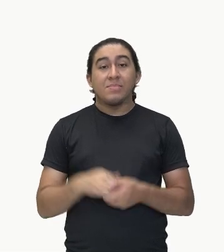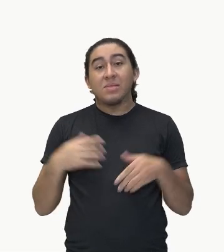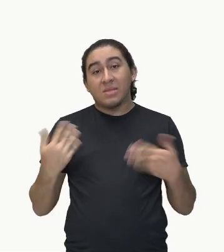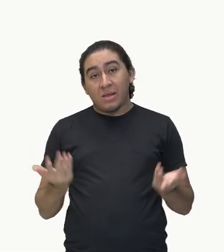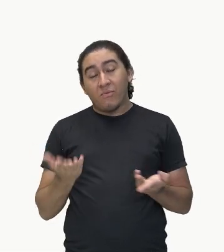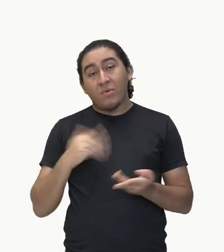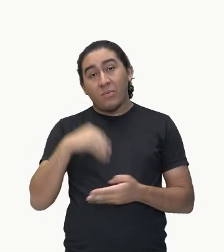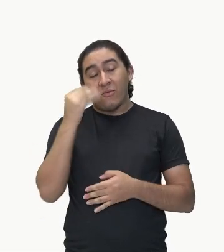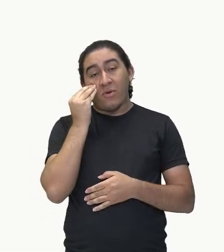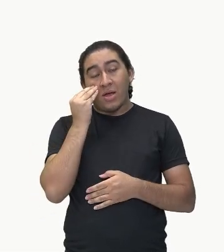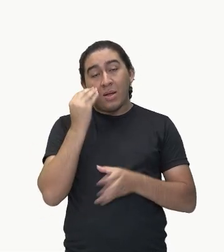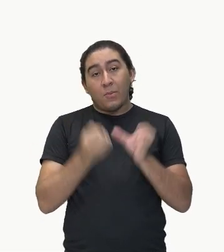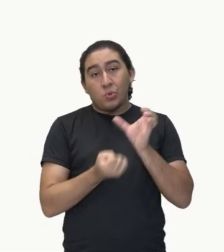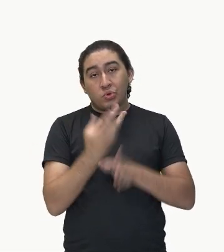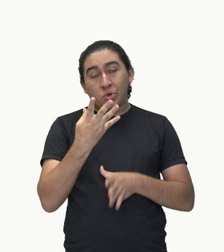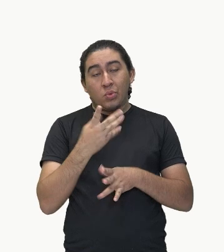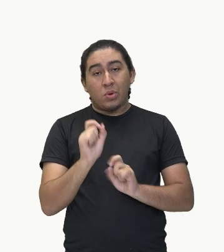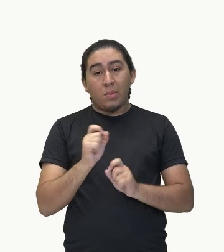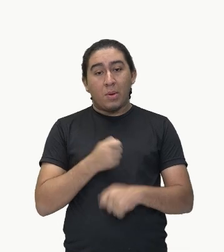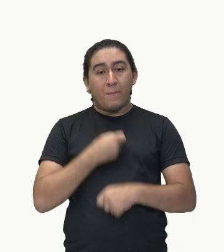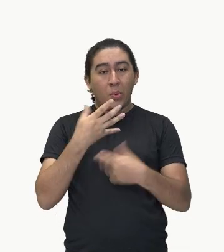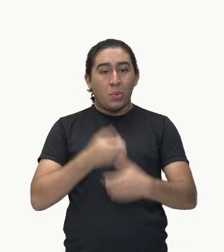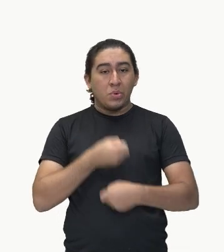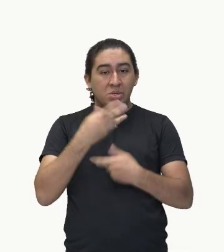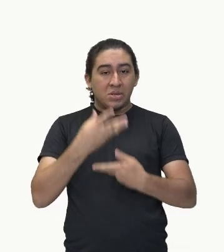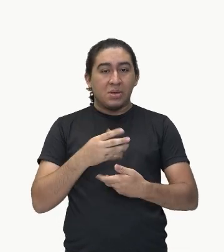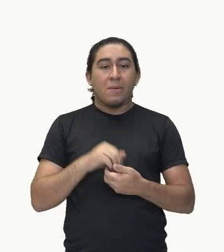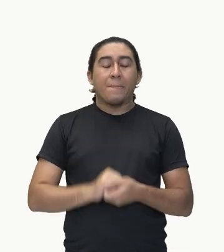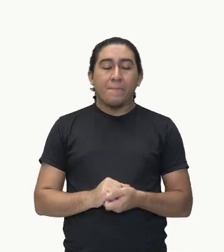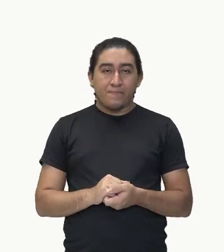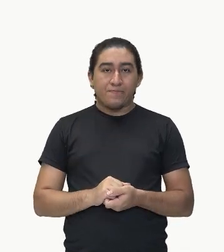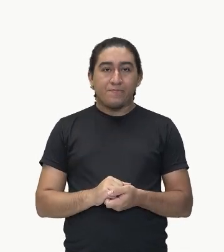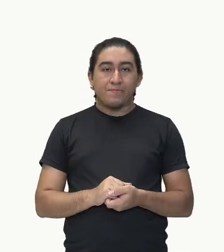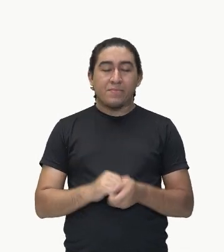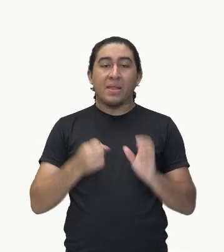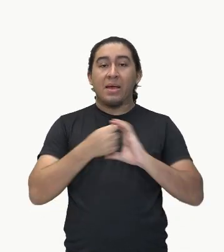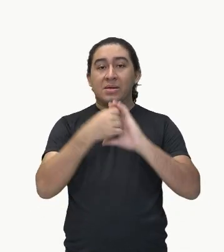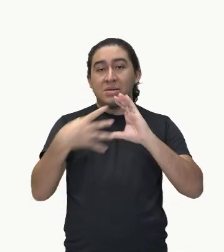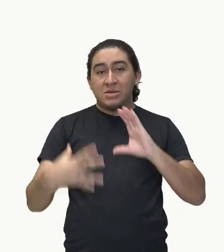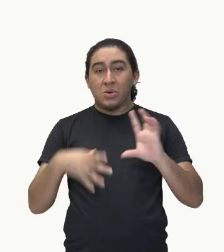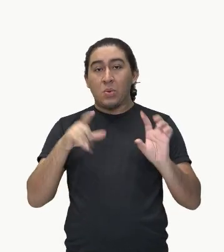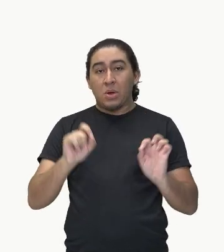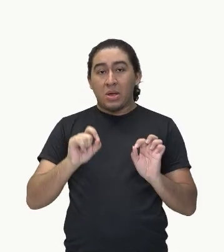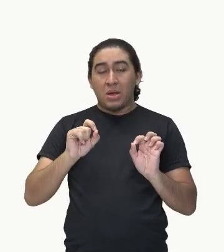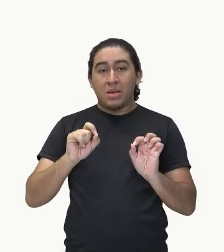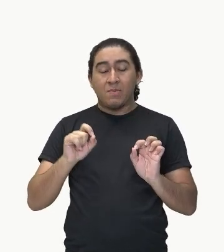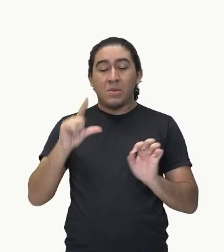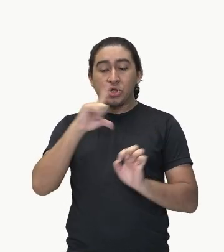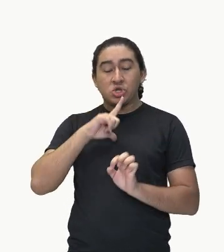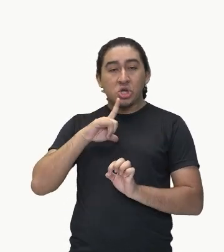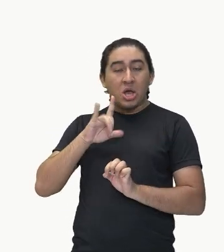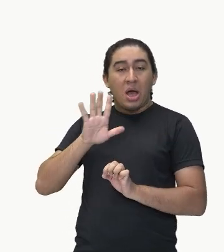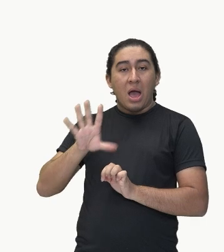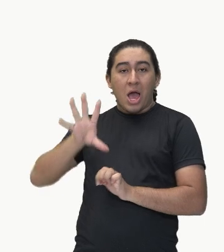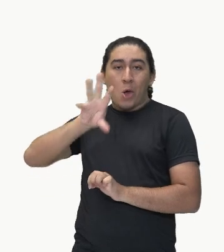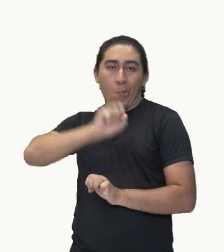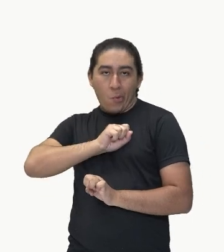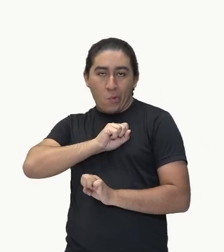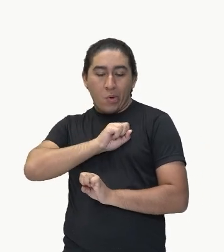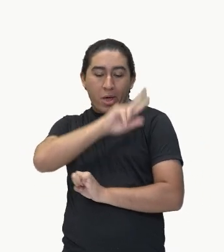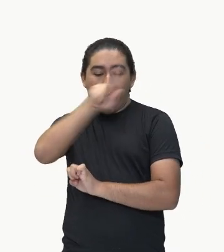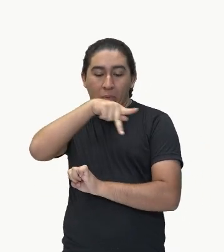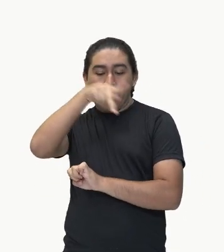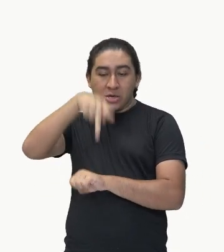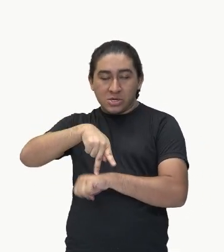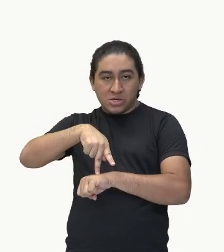ele produziu uma poesia de cunho, né, de característica nacionalista. O que quer dizer isso?